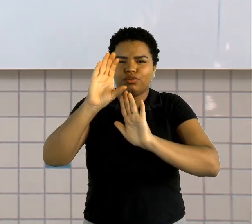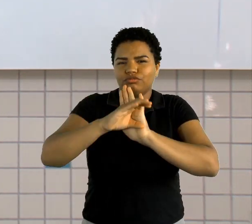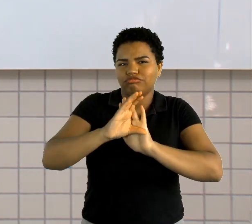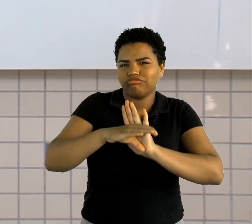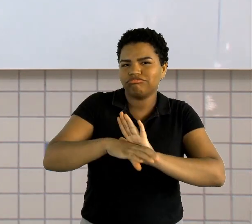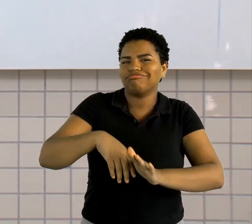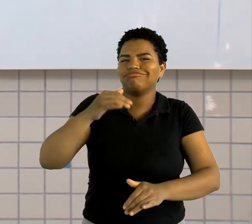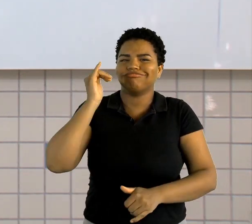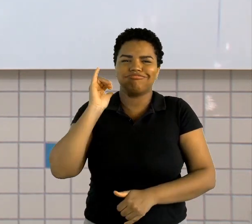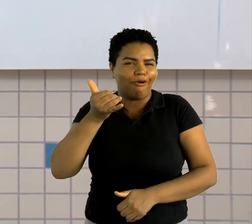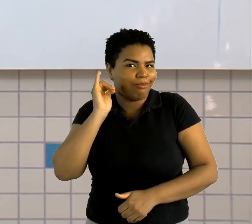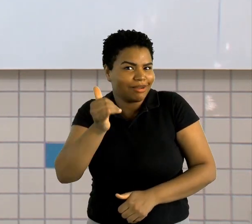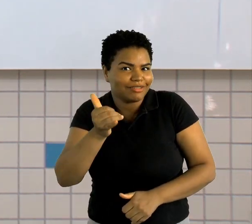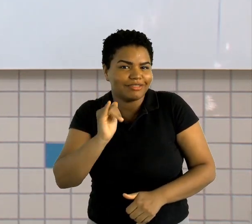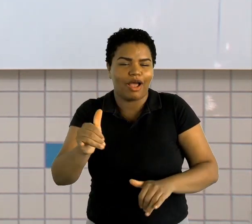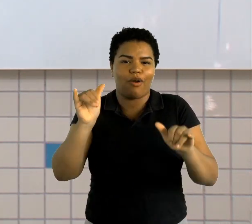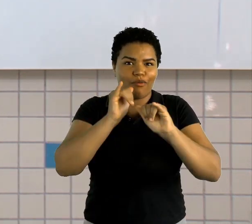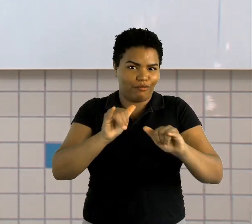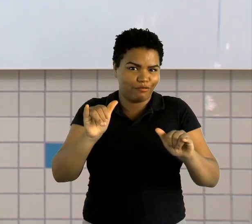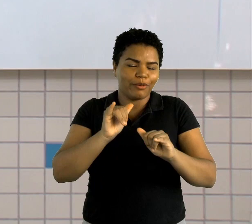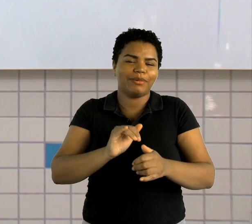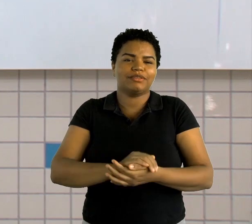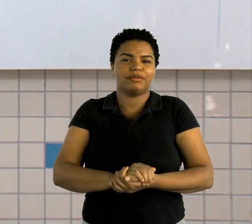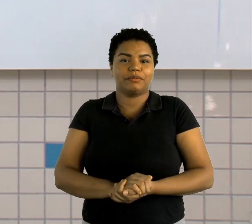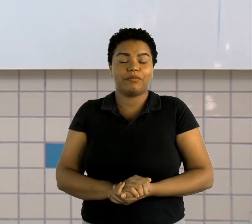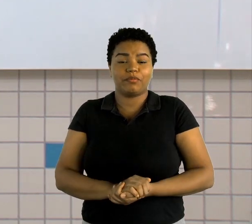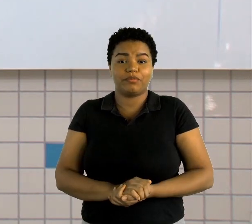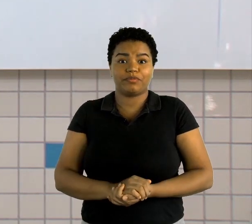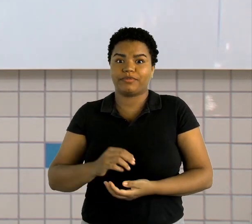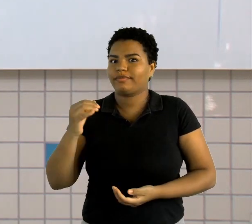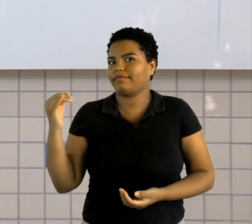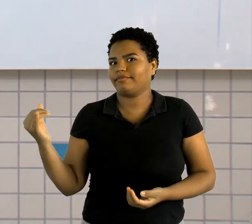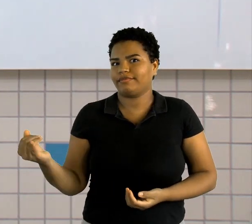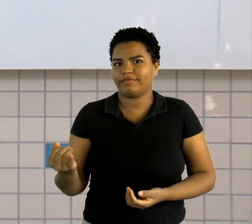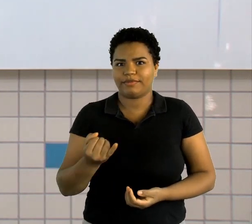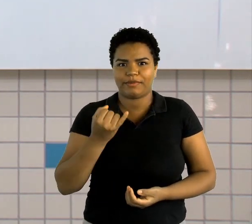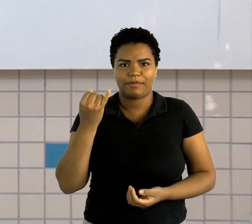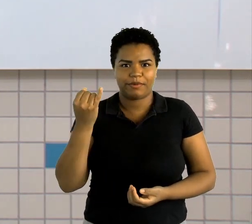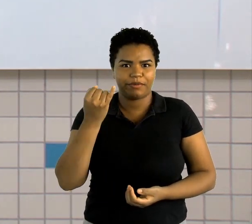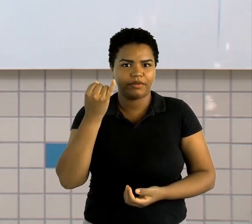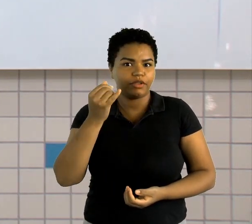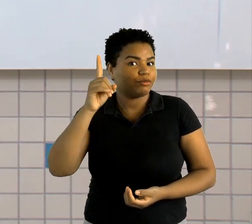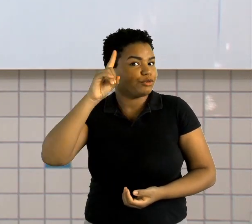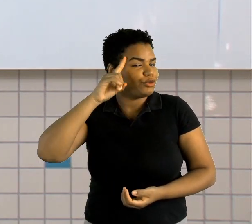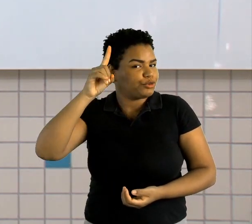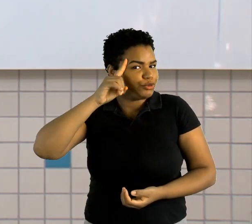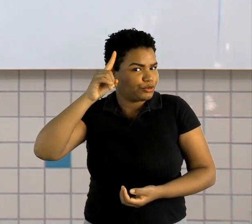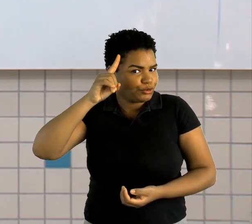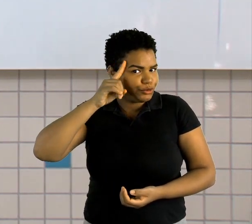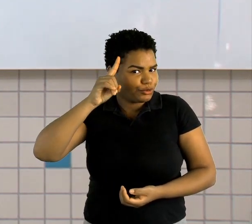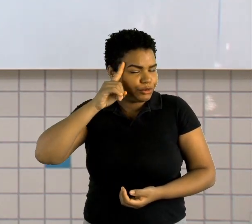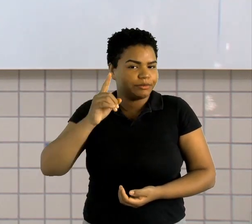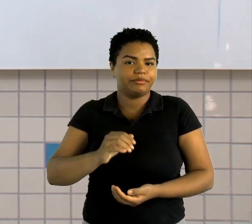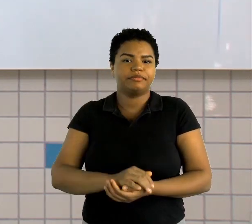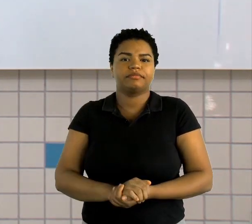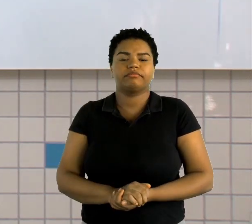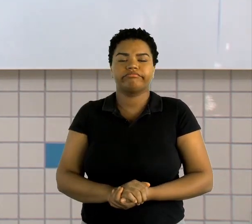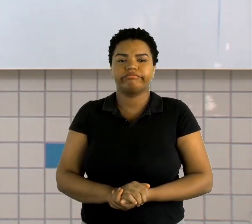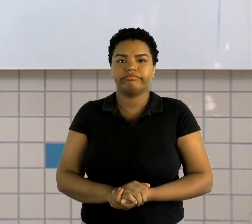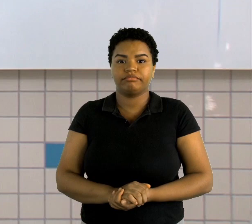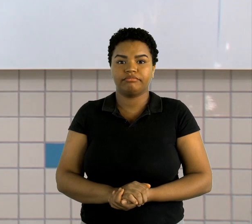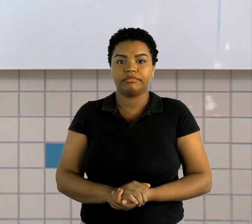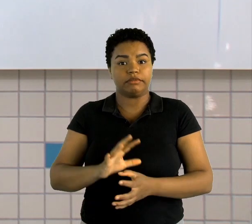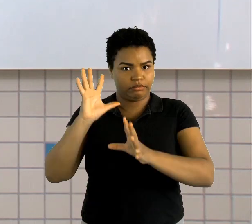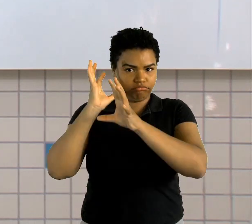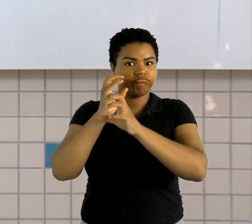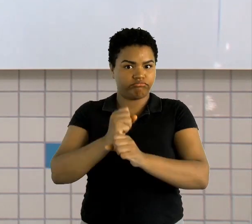conceitos, informações que são muito úteis no seu dia a dia. Vamos fazer um